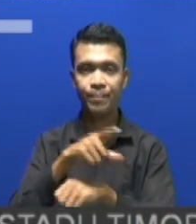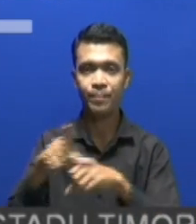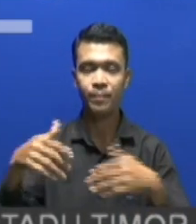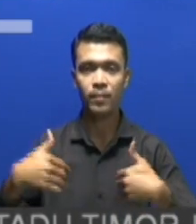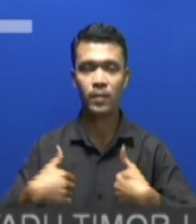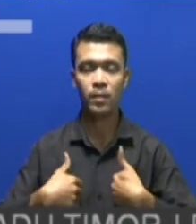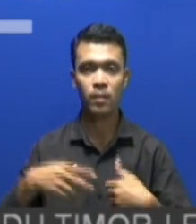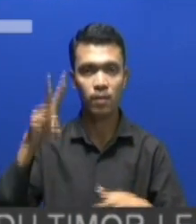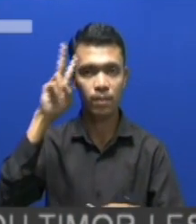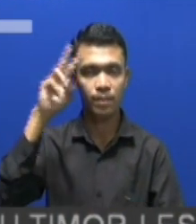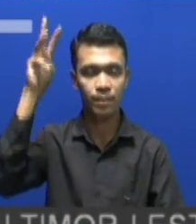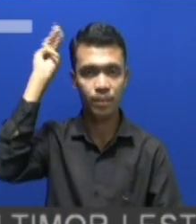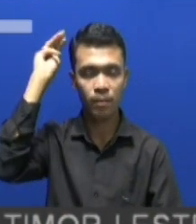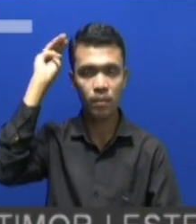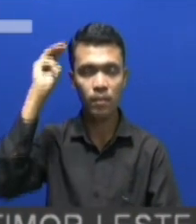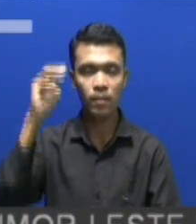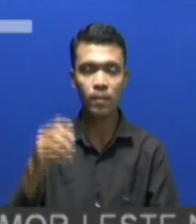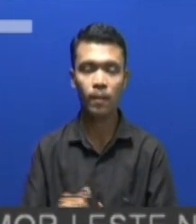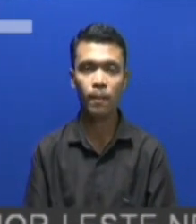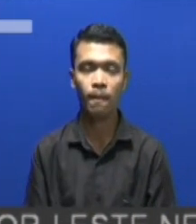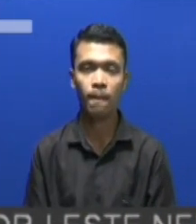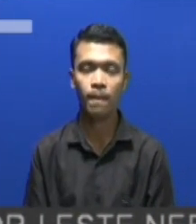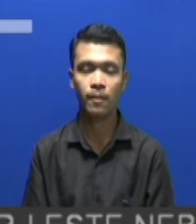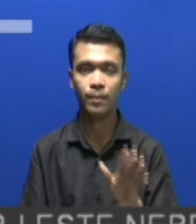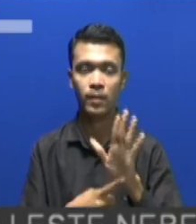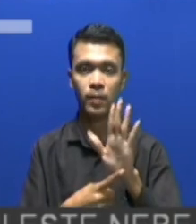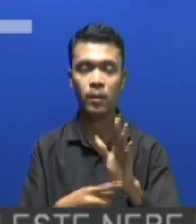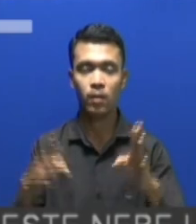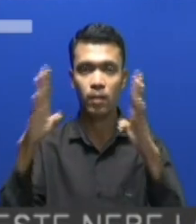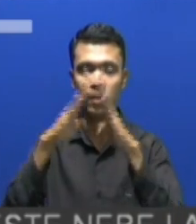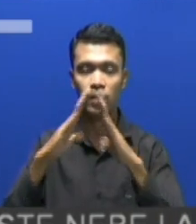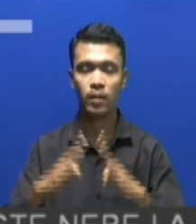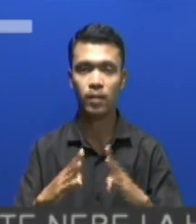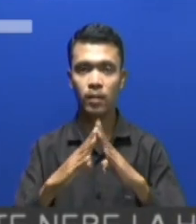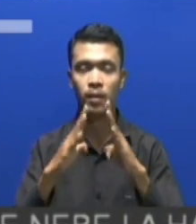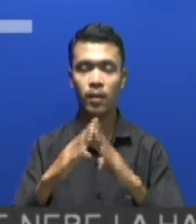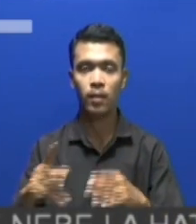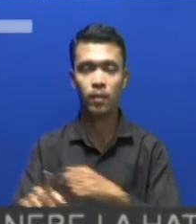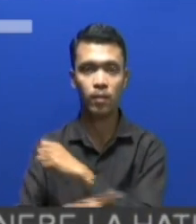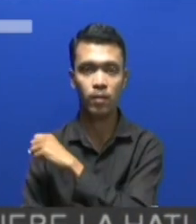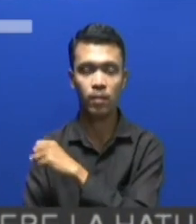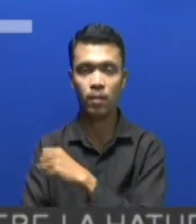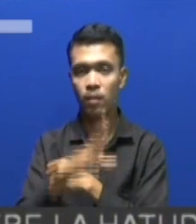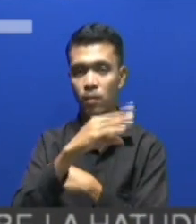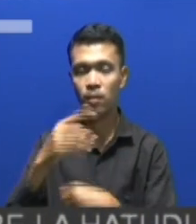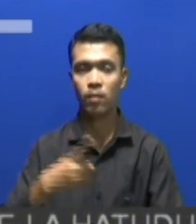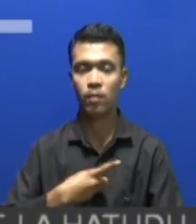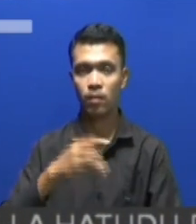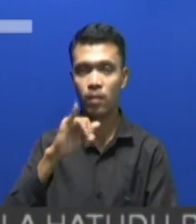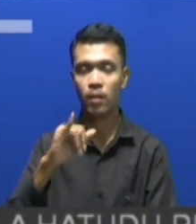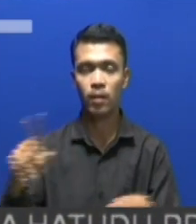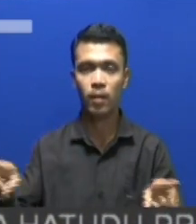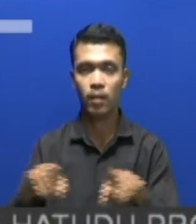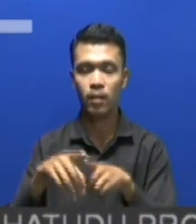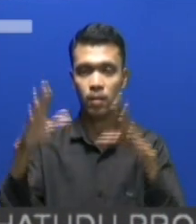administração autárquica, receber aqui várias autarcas, nomeadamente da cidade desminada com Coimbra, que é Dili, capital de